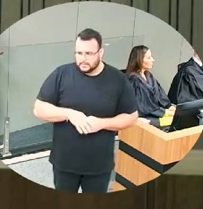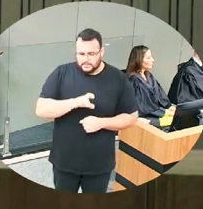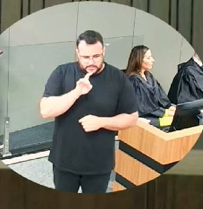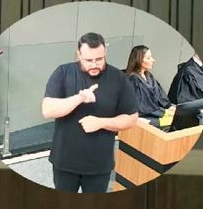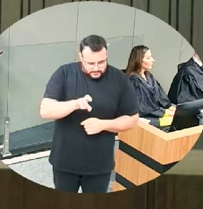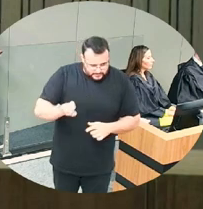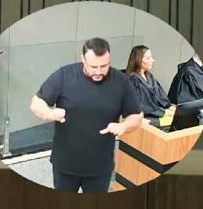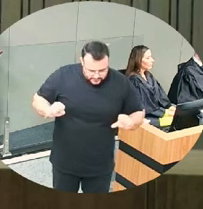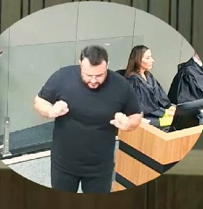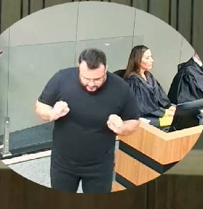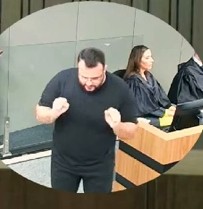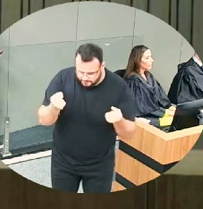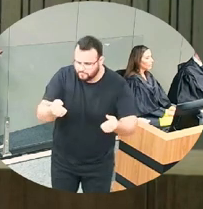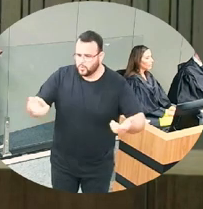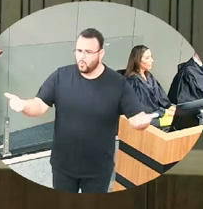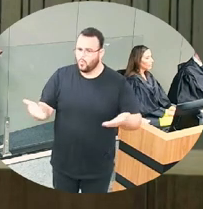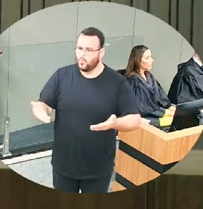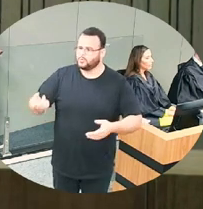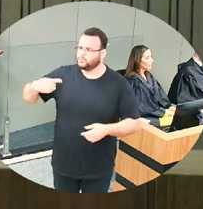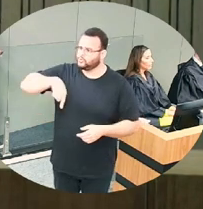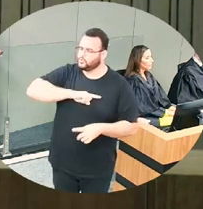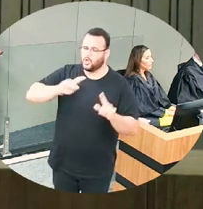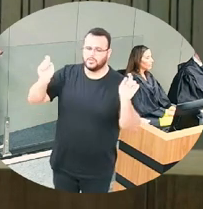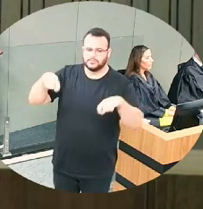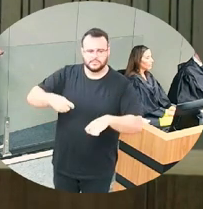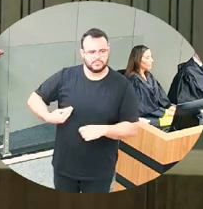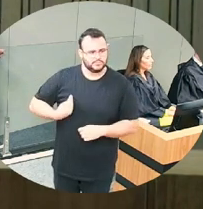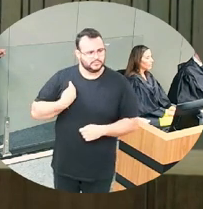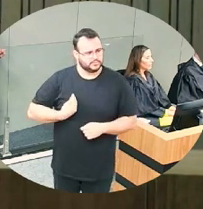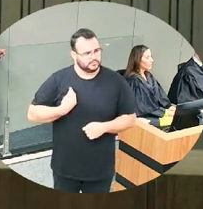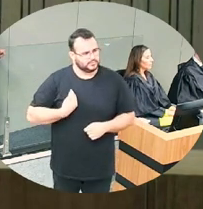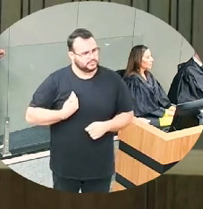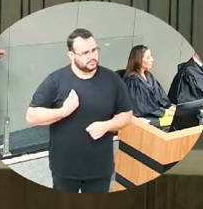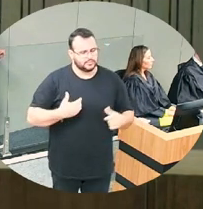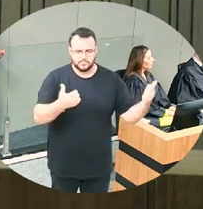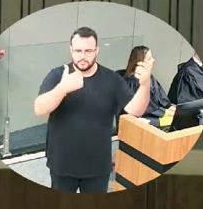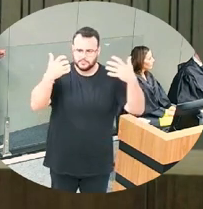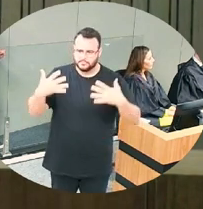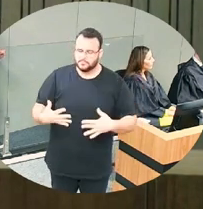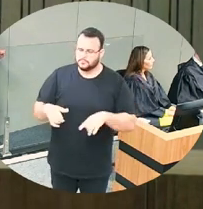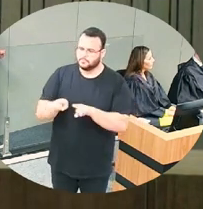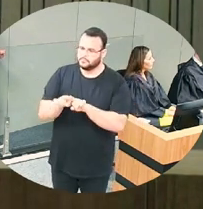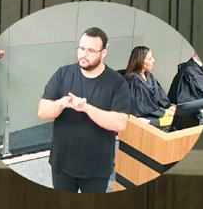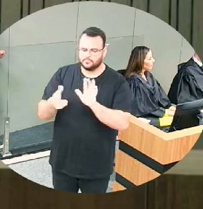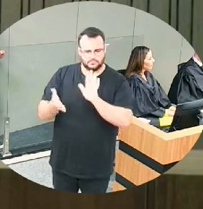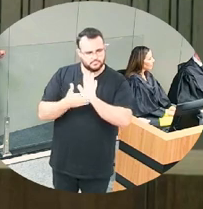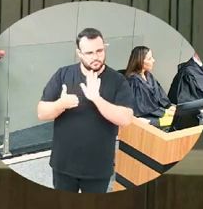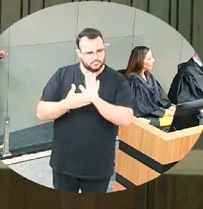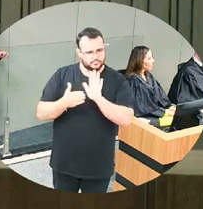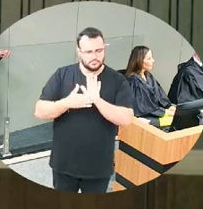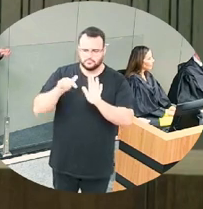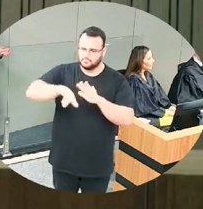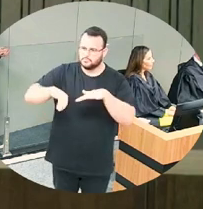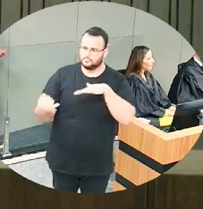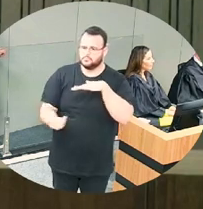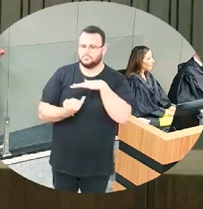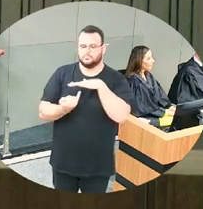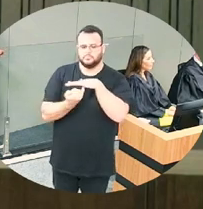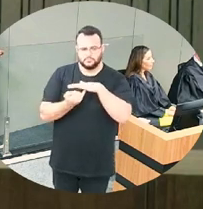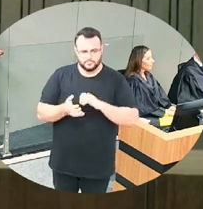muito de si para que hoje pudéssemos estar aqui e sem titubear dizer da excelente reputação da nossa